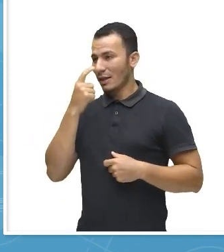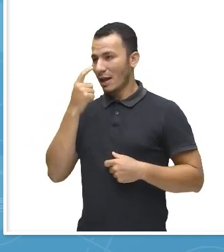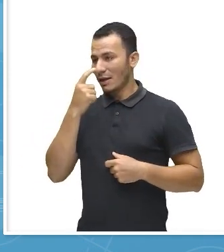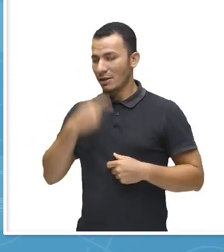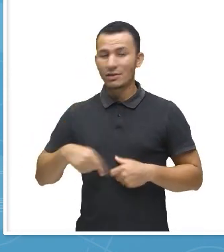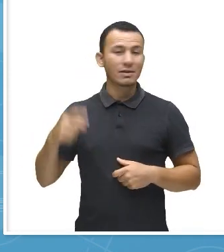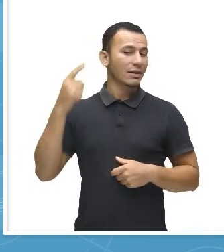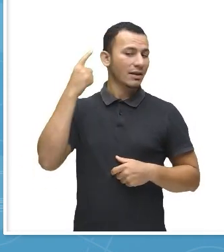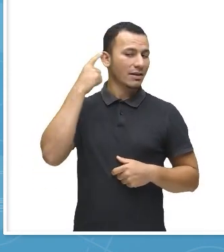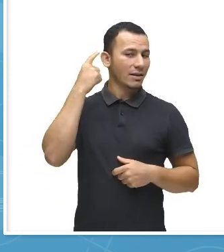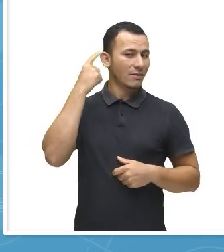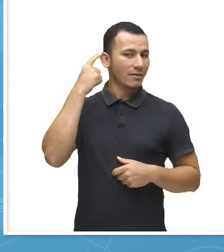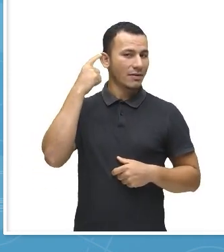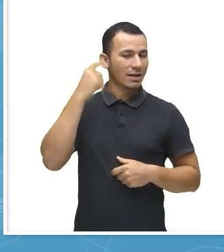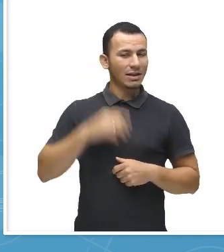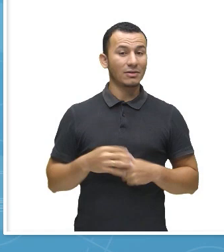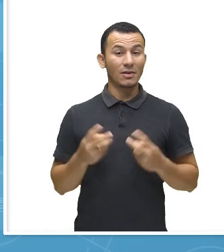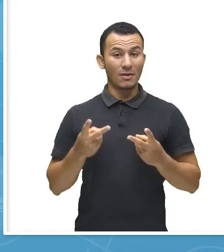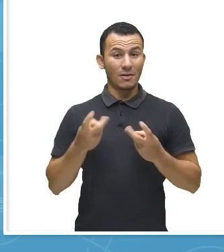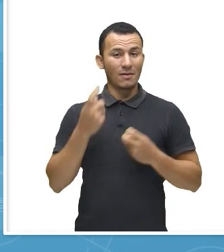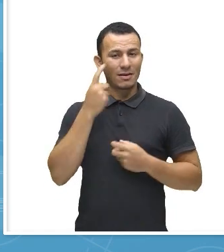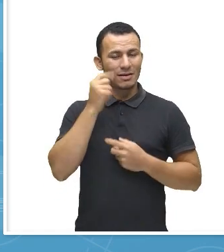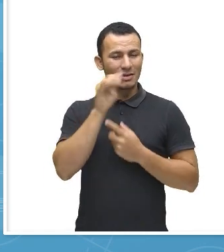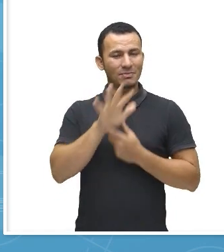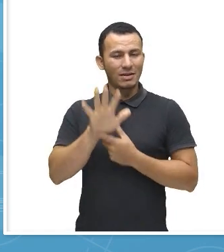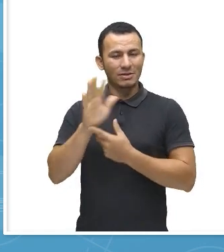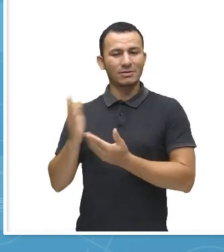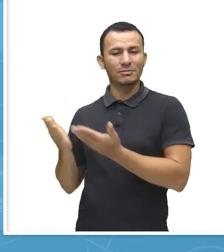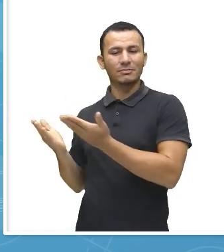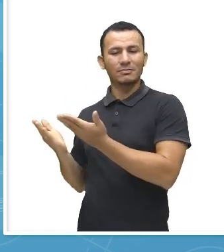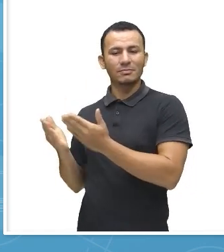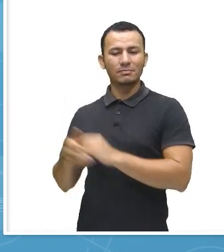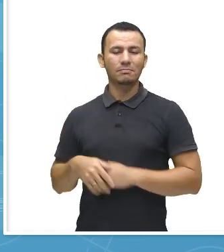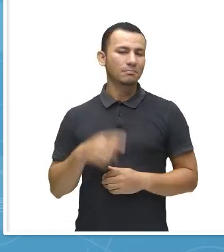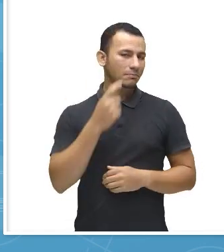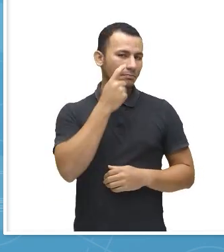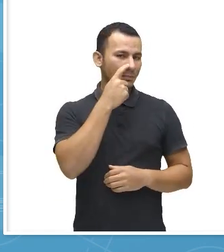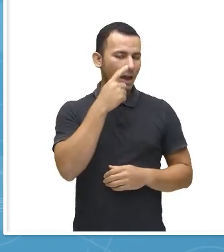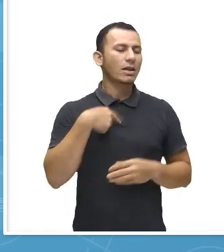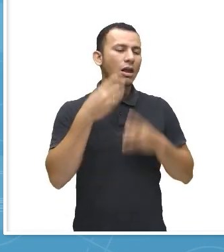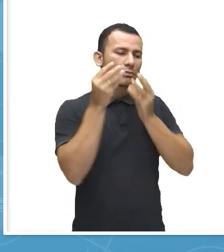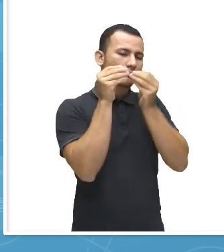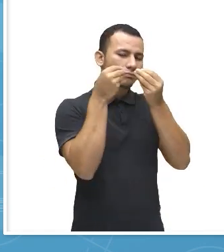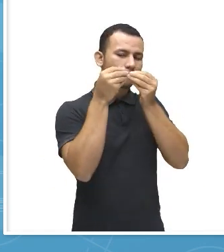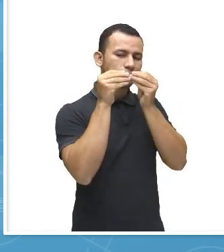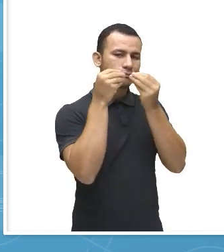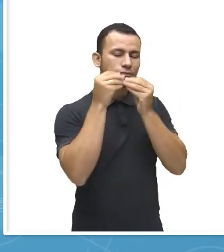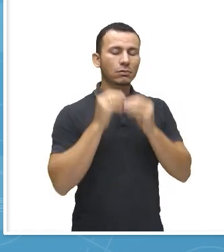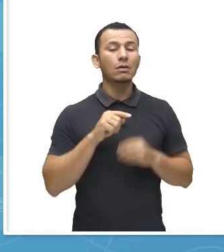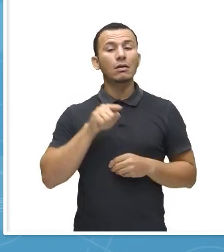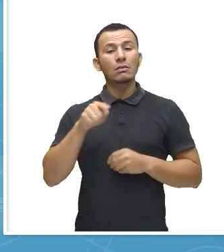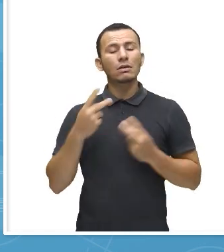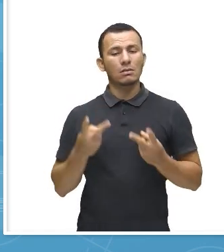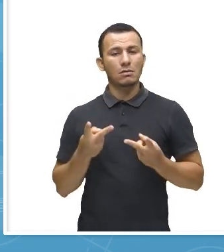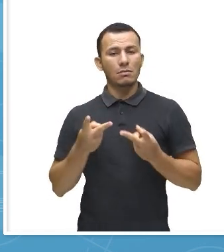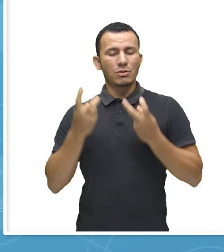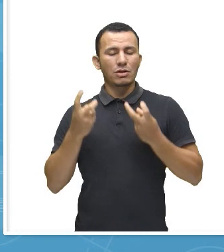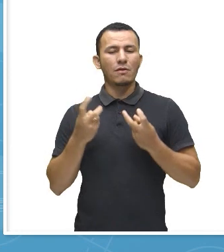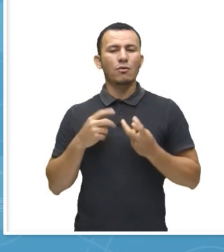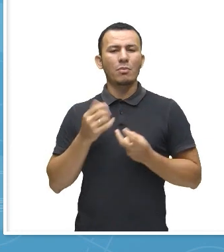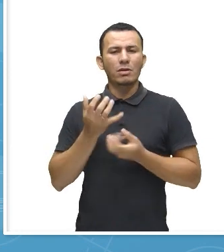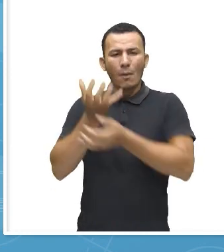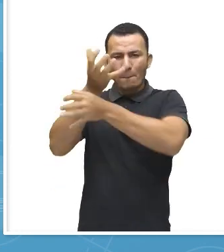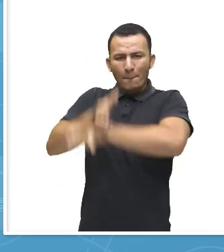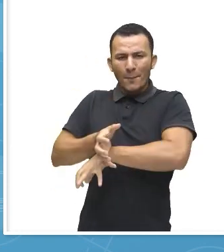na orelha, né? Como a gente está observando aqui nessa imagem do nariz, olha só. Se você já observou, né, um